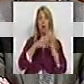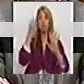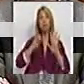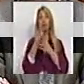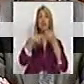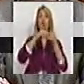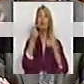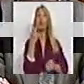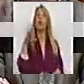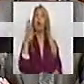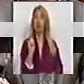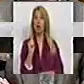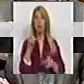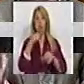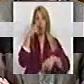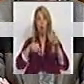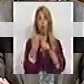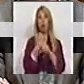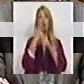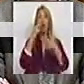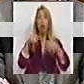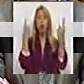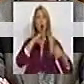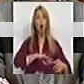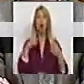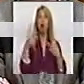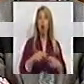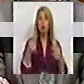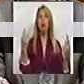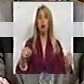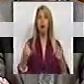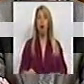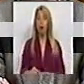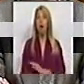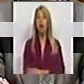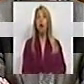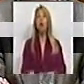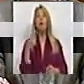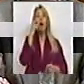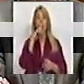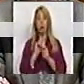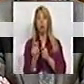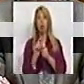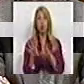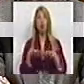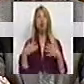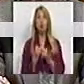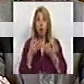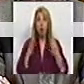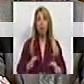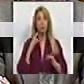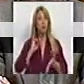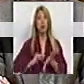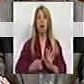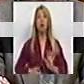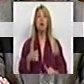funcionários públicos e têm os seus vencimentos cortados. Fala para muitas que estão, para quem as prestações sociais são absolutamente